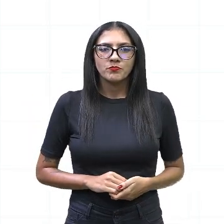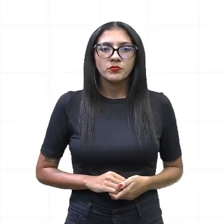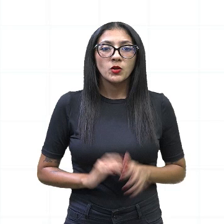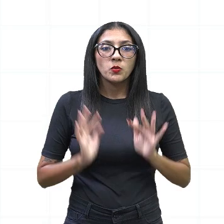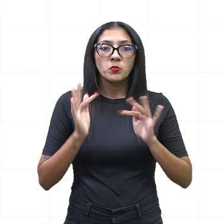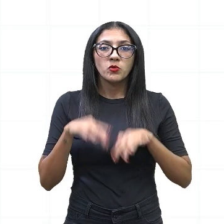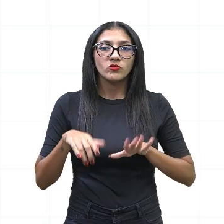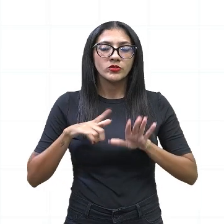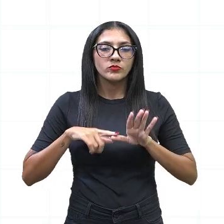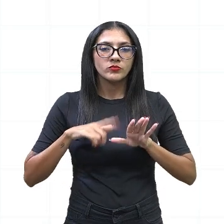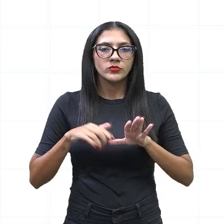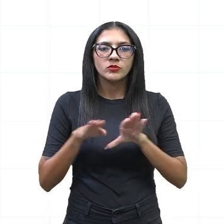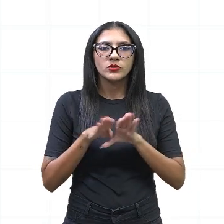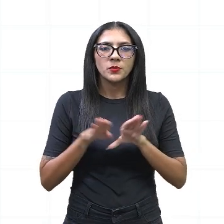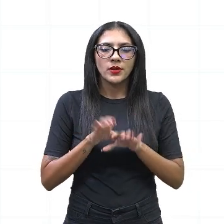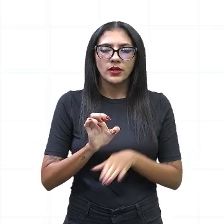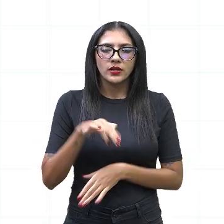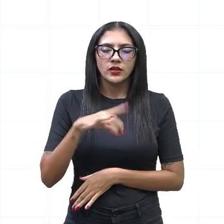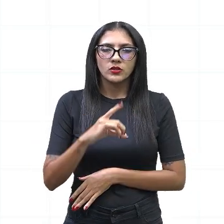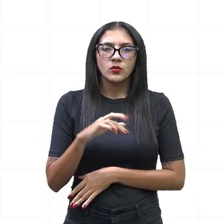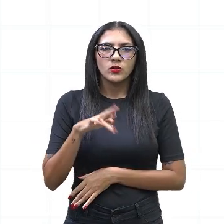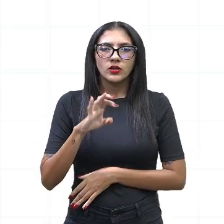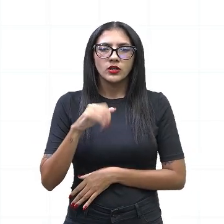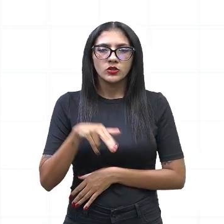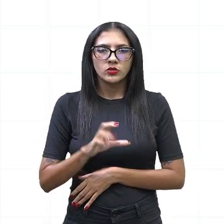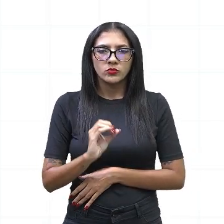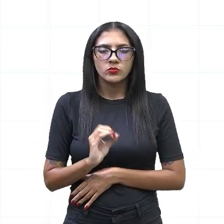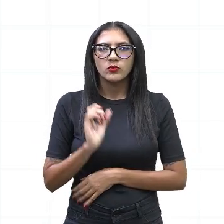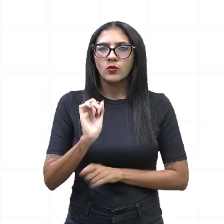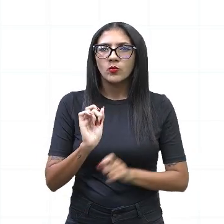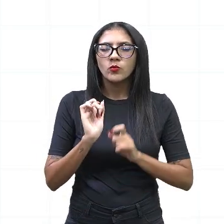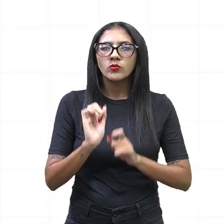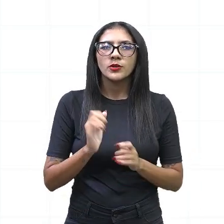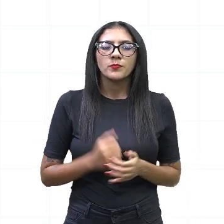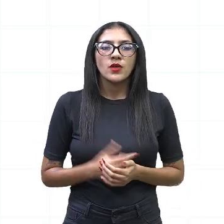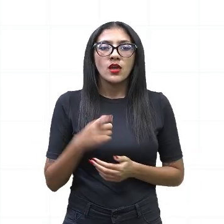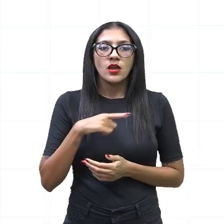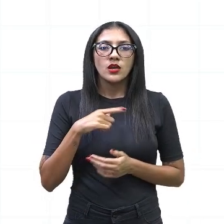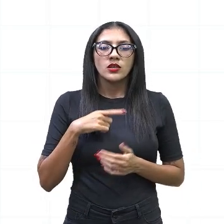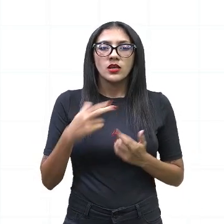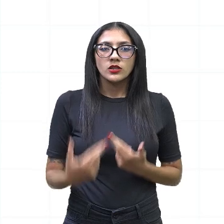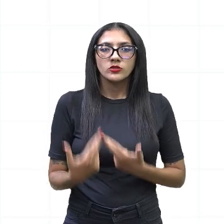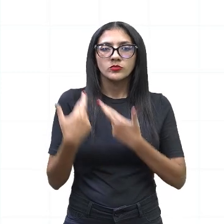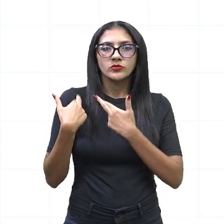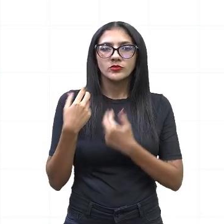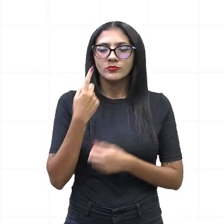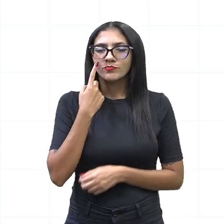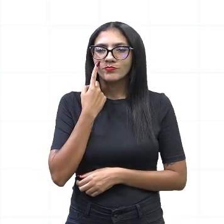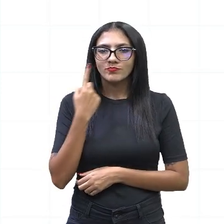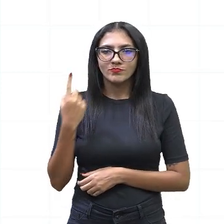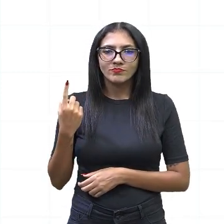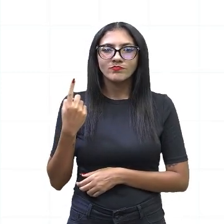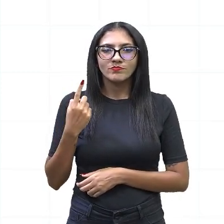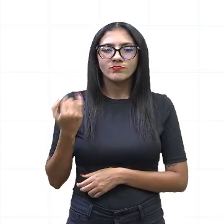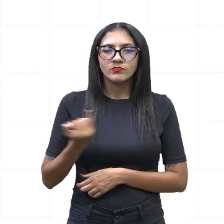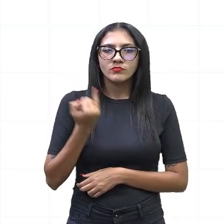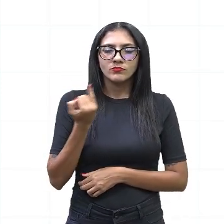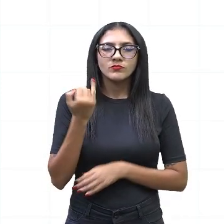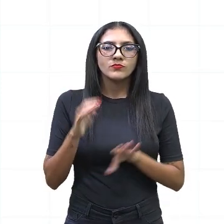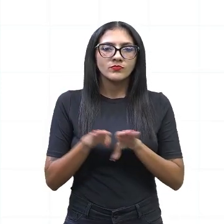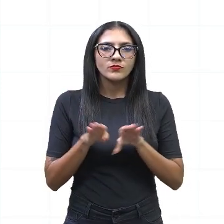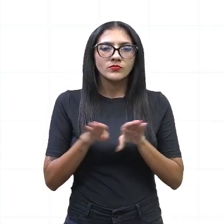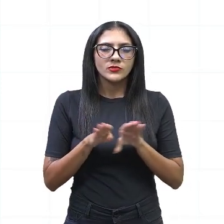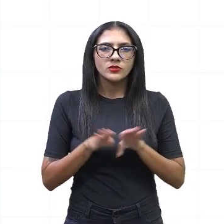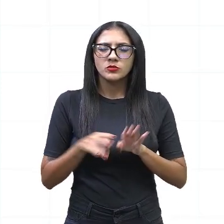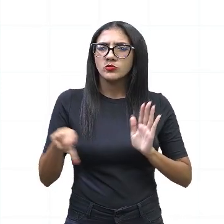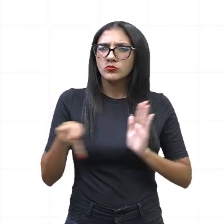temos o sistema endócrino, que é o sistema responsável. Olha aqui, pessoal. né, responsável